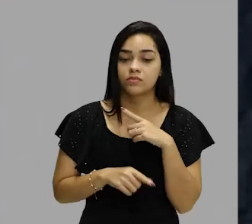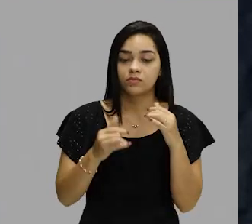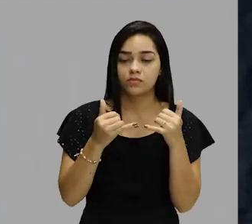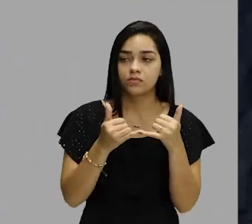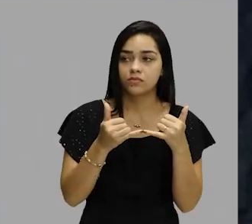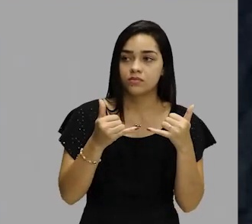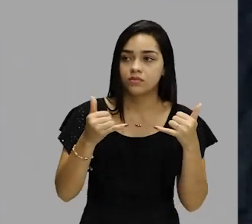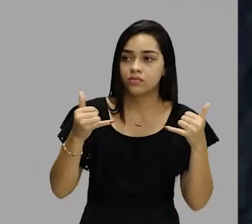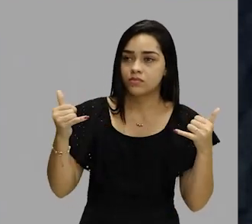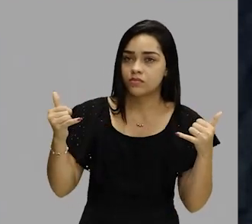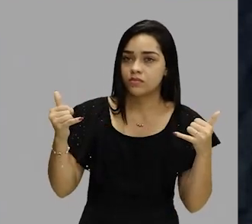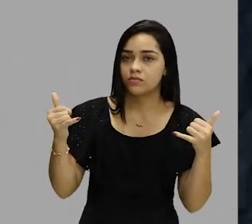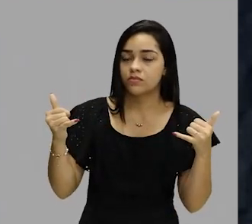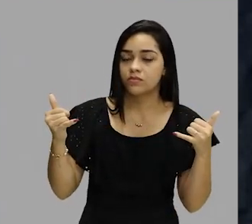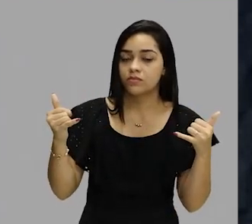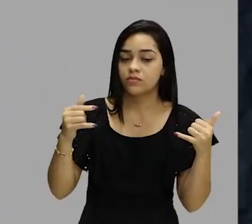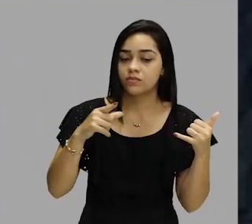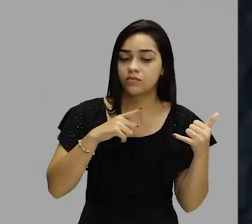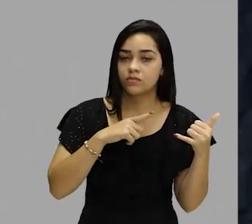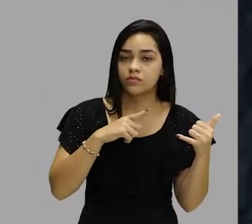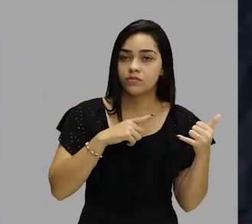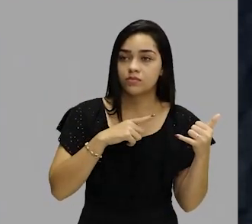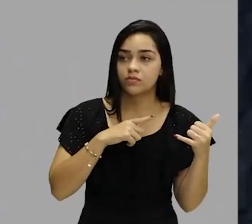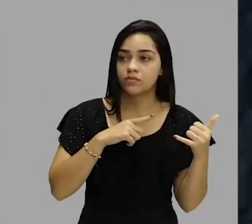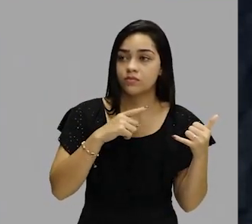só, quando tinha